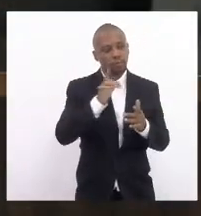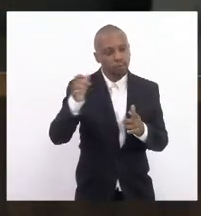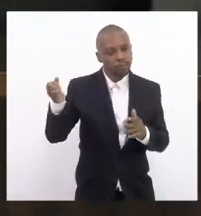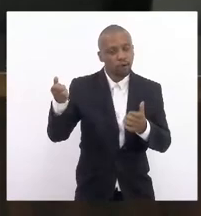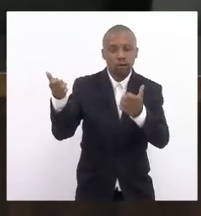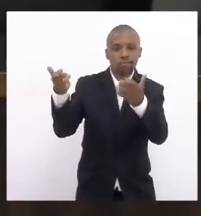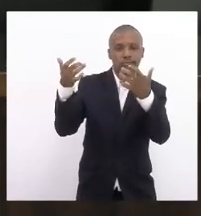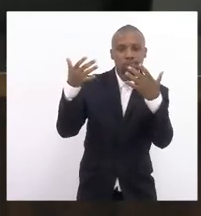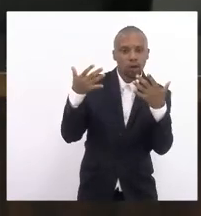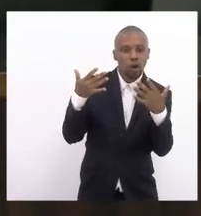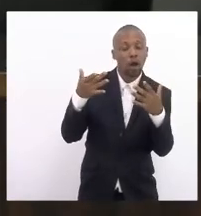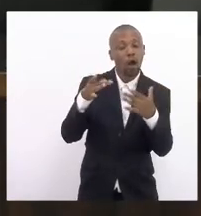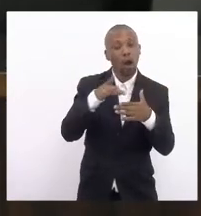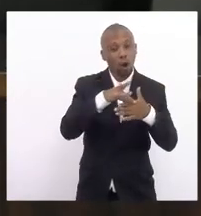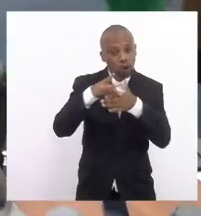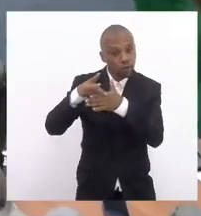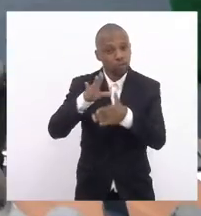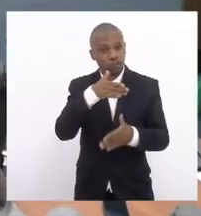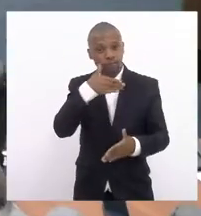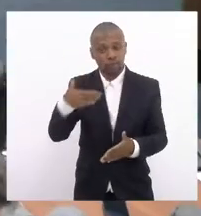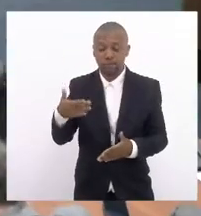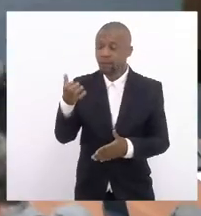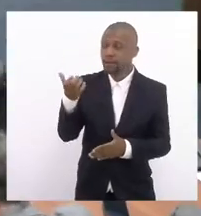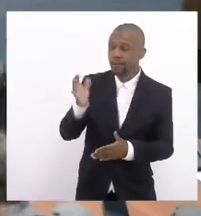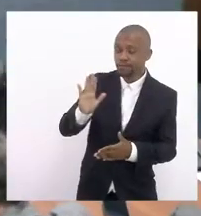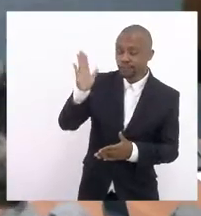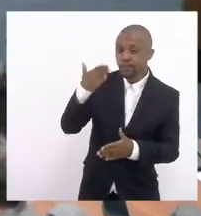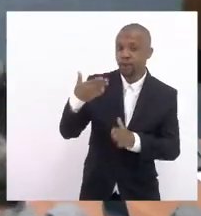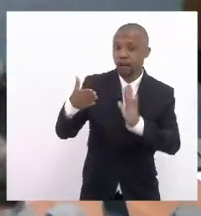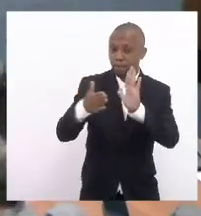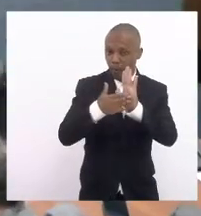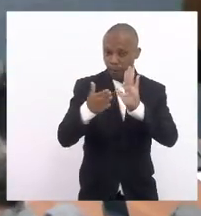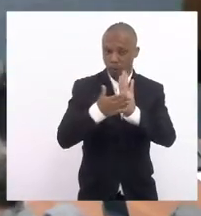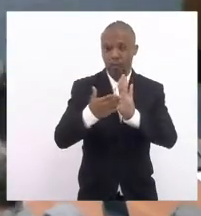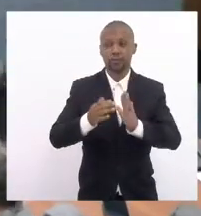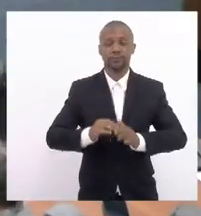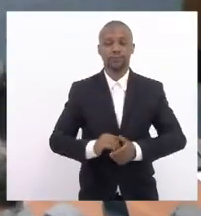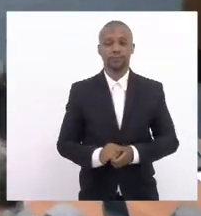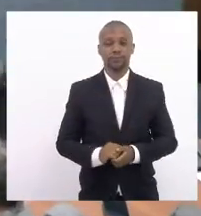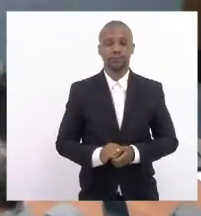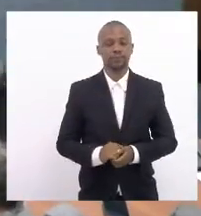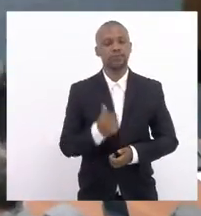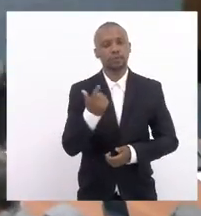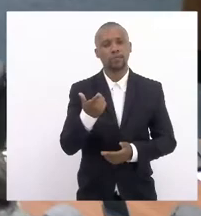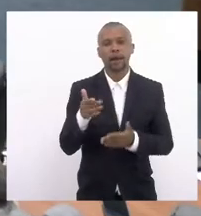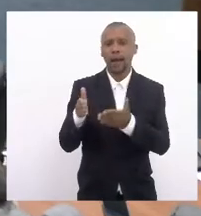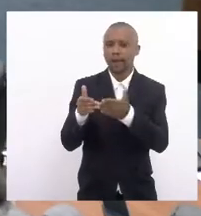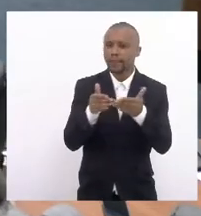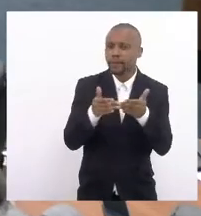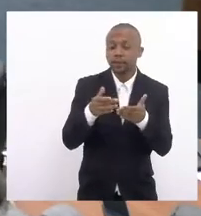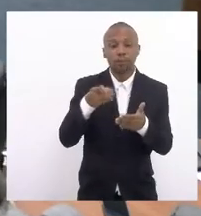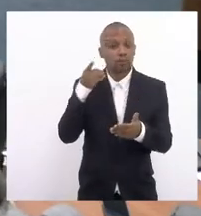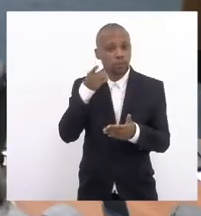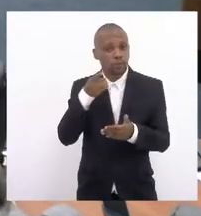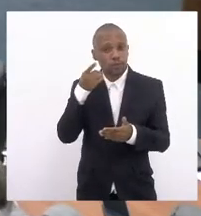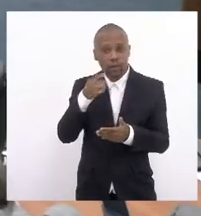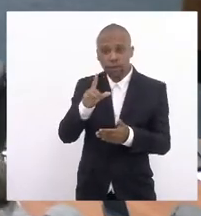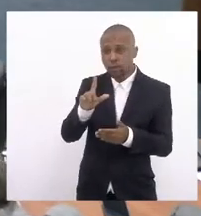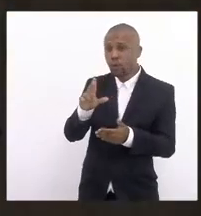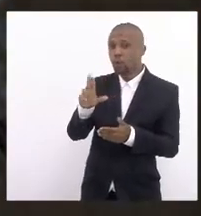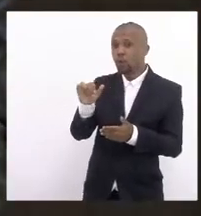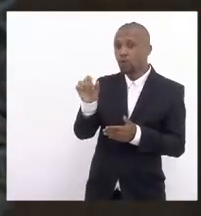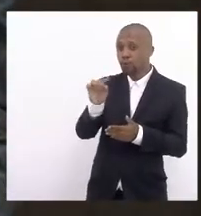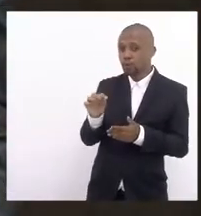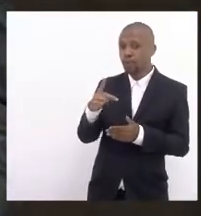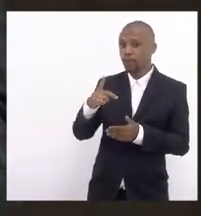queria fazer uma proposta, senhor presidente. Eu sou, por demanda do deputado Luiz Paulo, e é absolutamente justa, nós propusemos